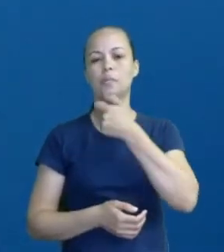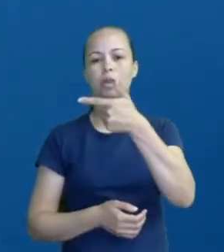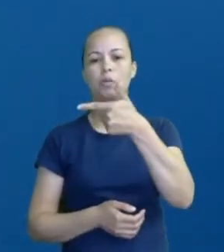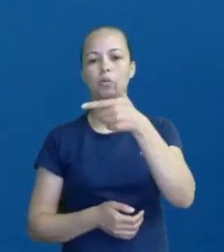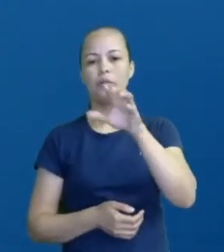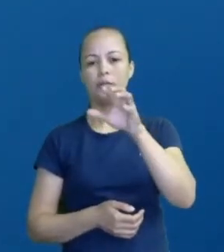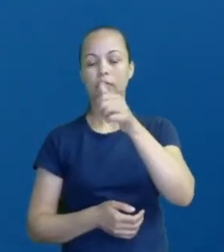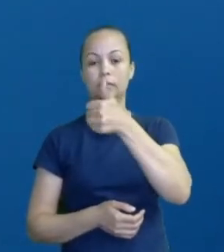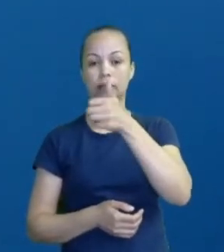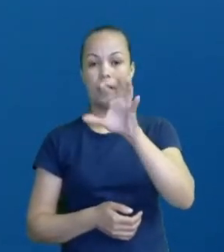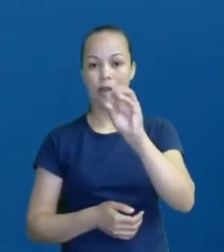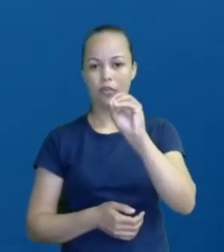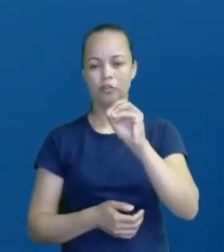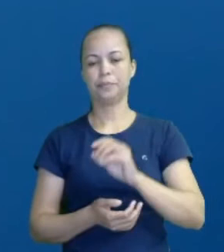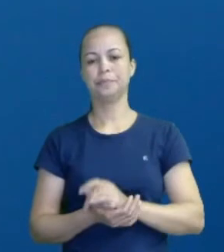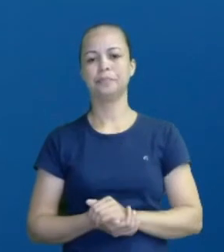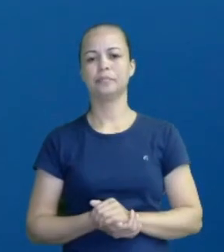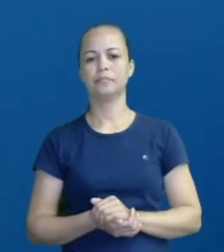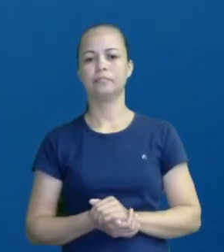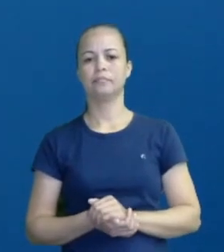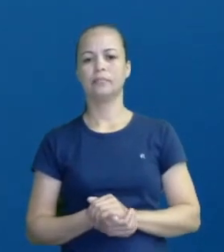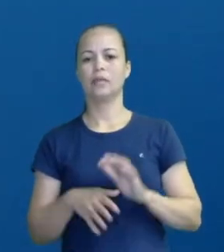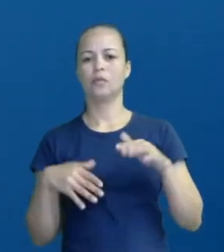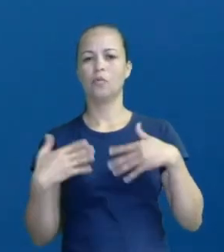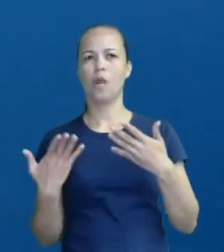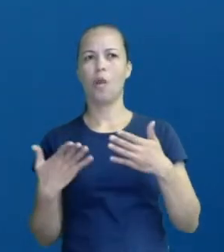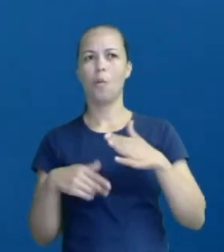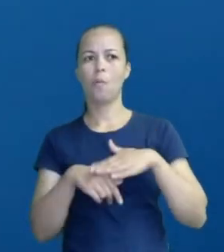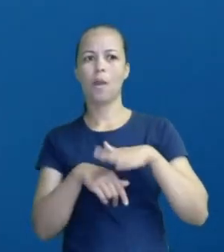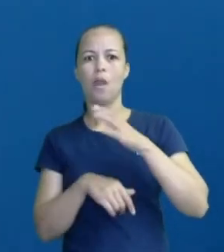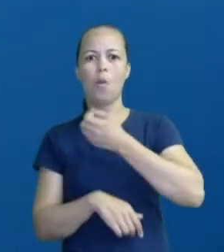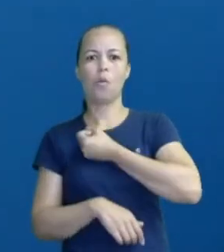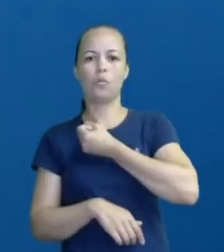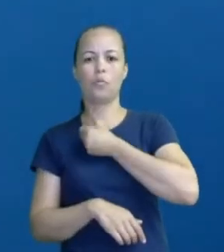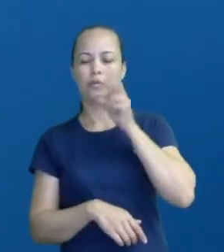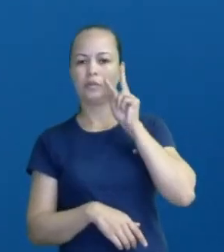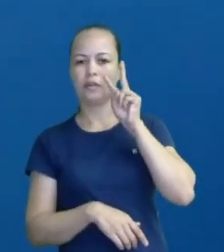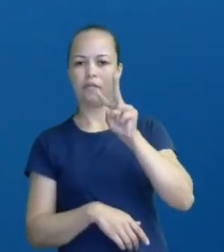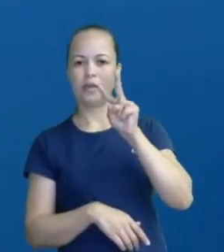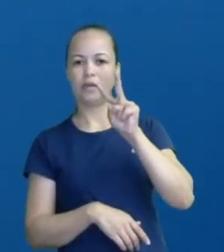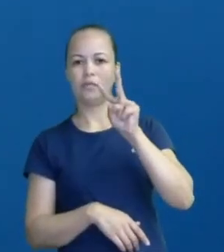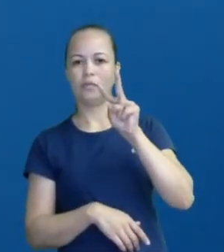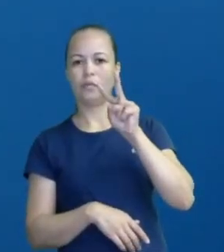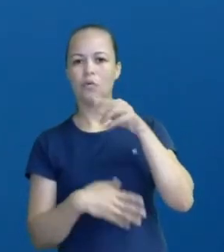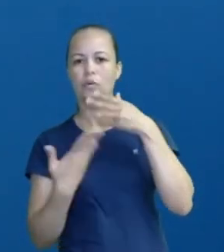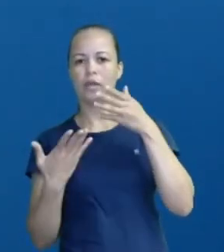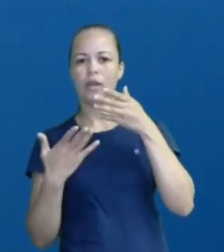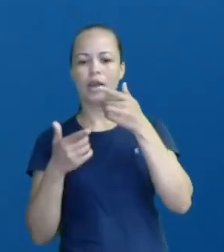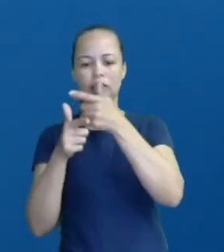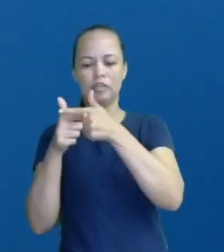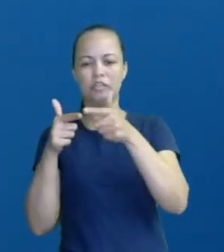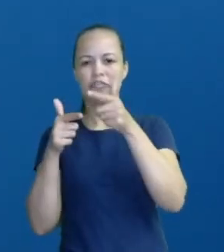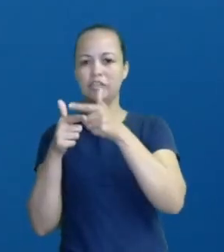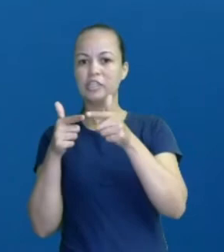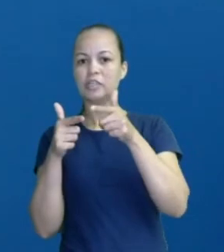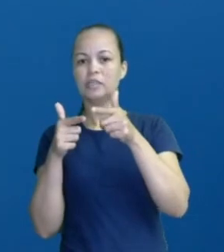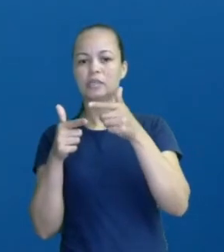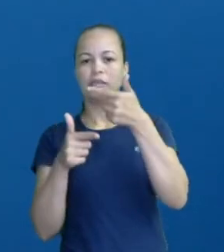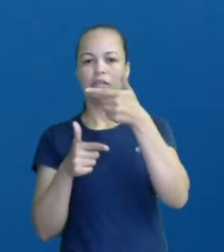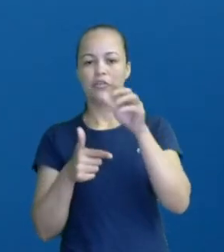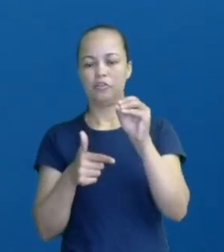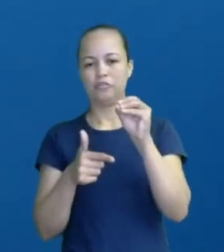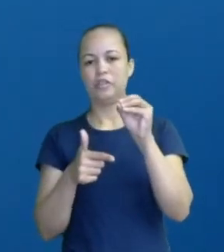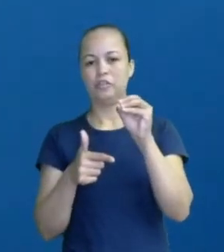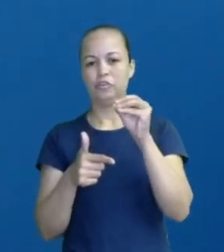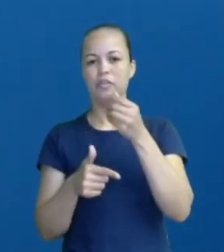10. Qual é o maior número que você está vendo aqui, ó, na listinha de divisores de 20